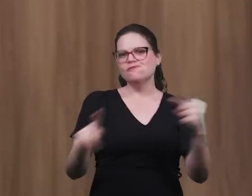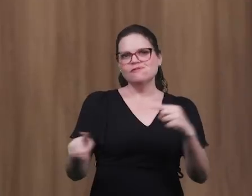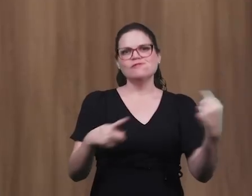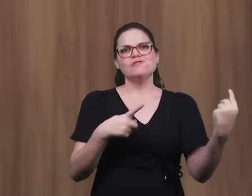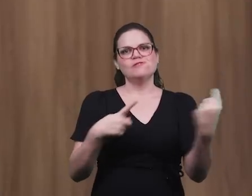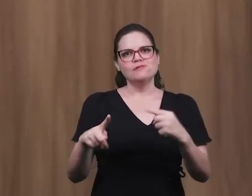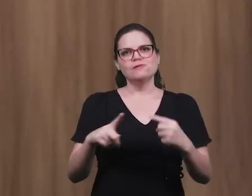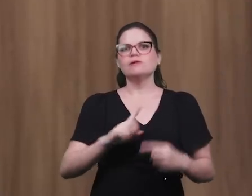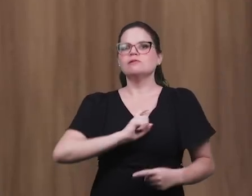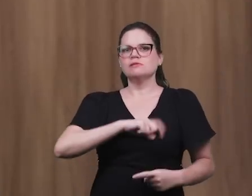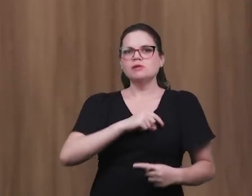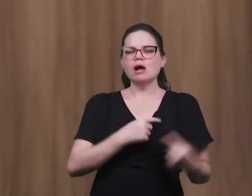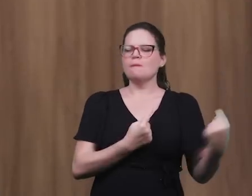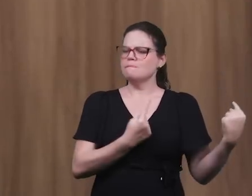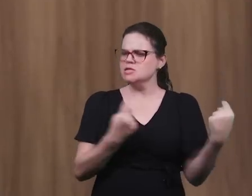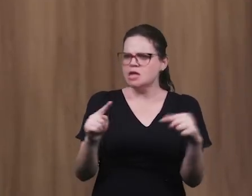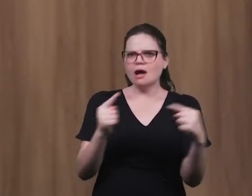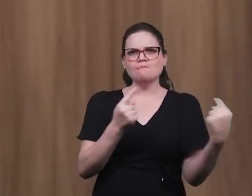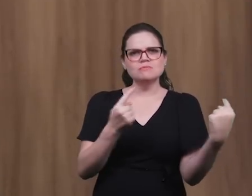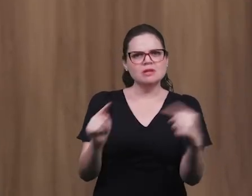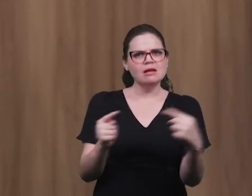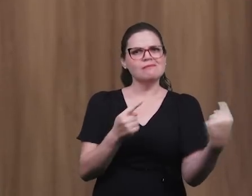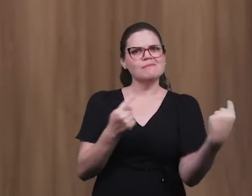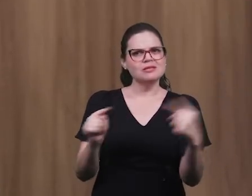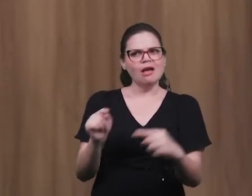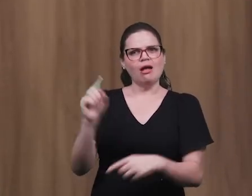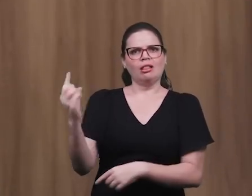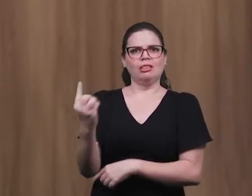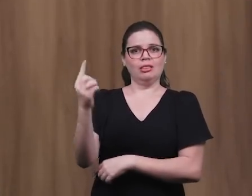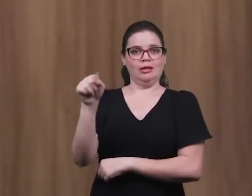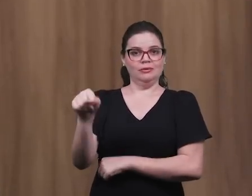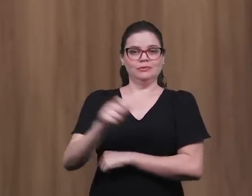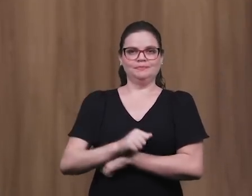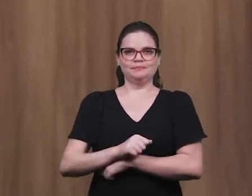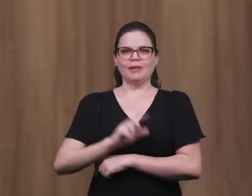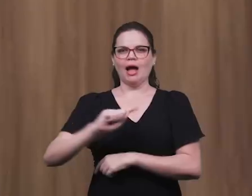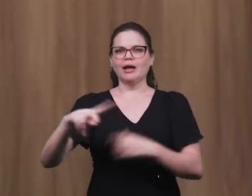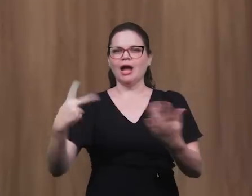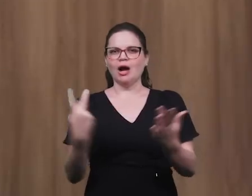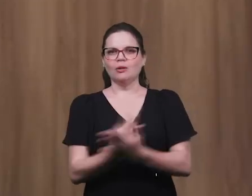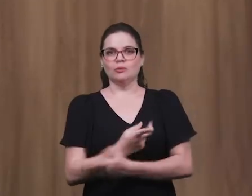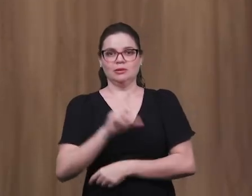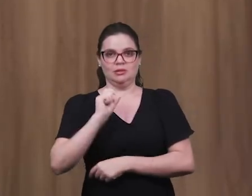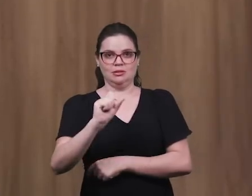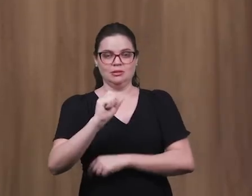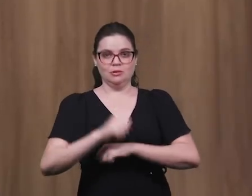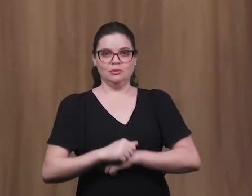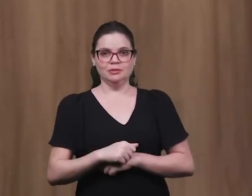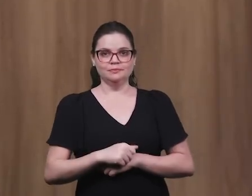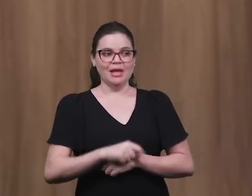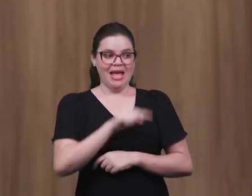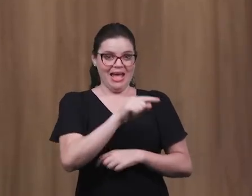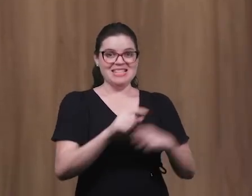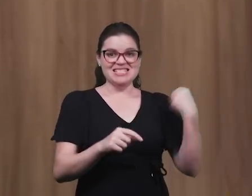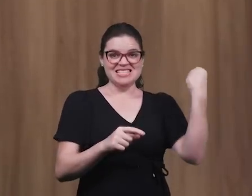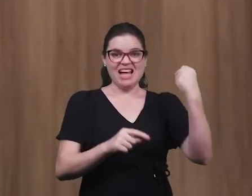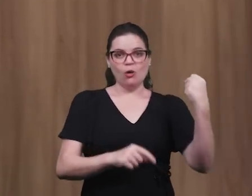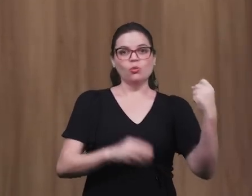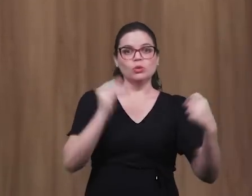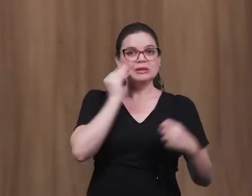rei, passou a persegui-lo, e naquele momento em que Saul estava perseguindo ele, tentando tirar a vida